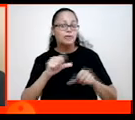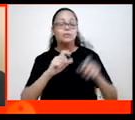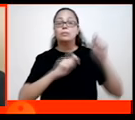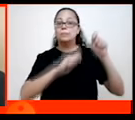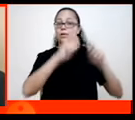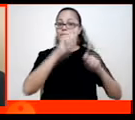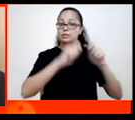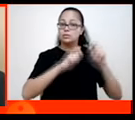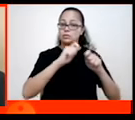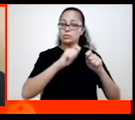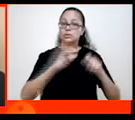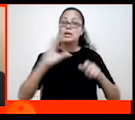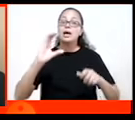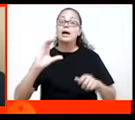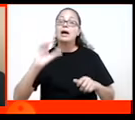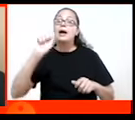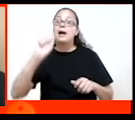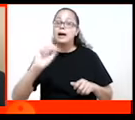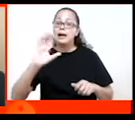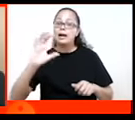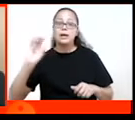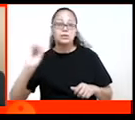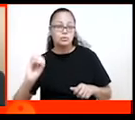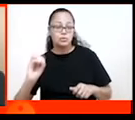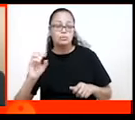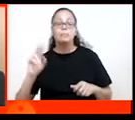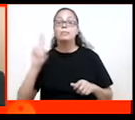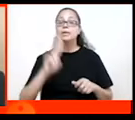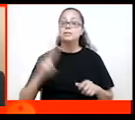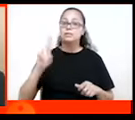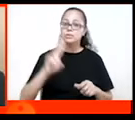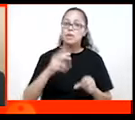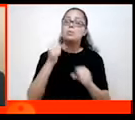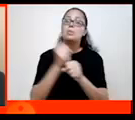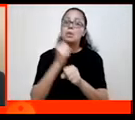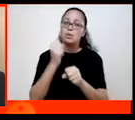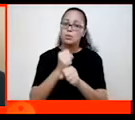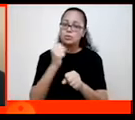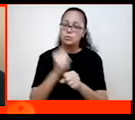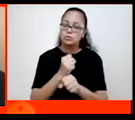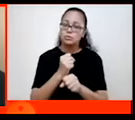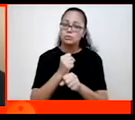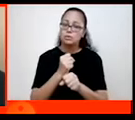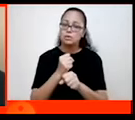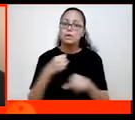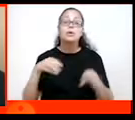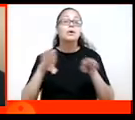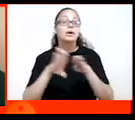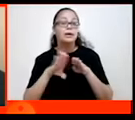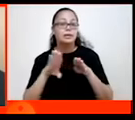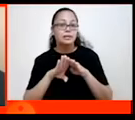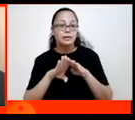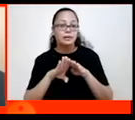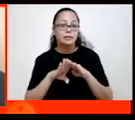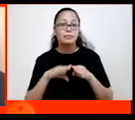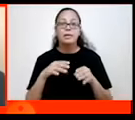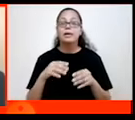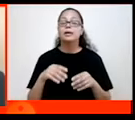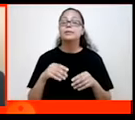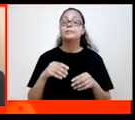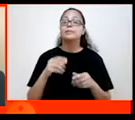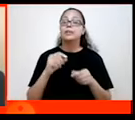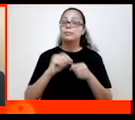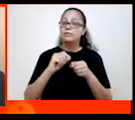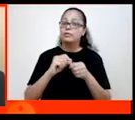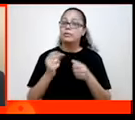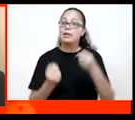indústrias siderúrgicas em aço, para ser utilizado na construção civil, na produção de autopeças, entre